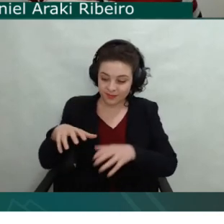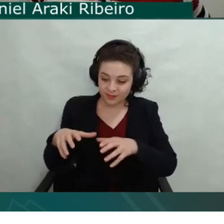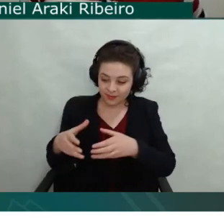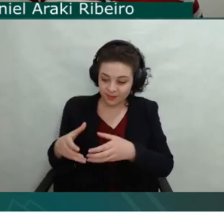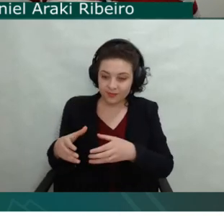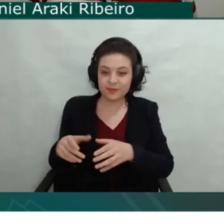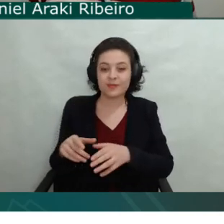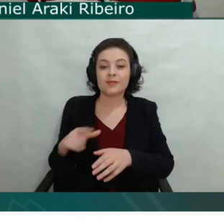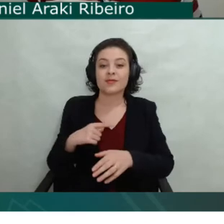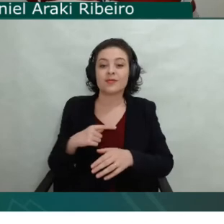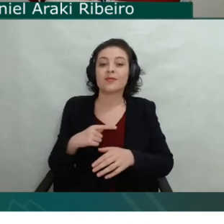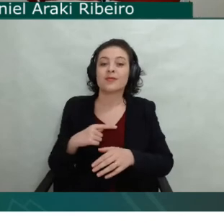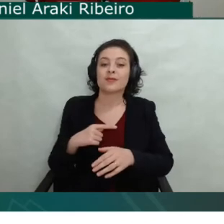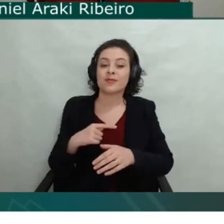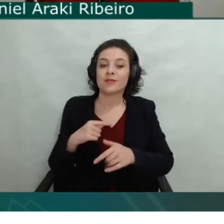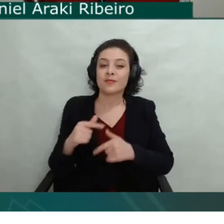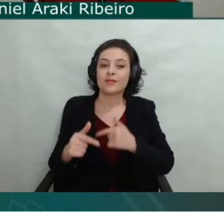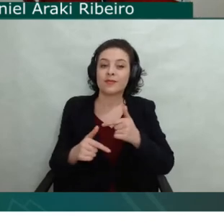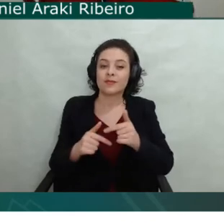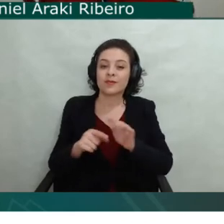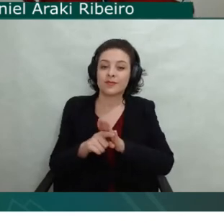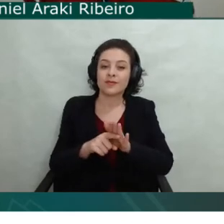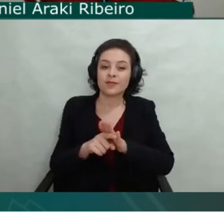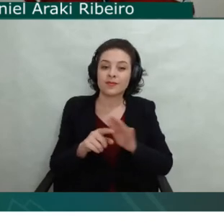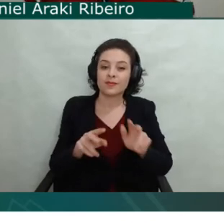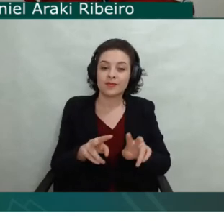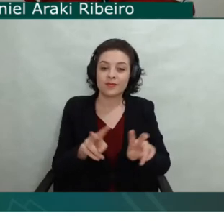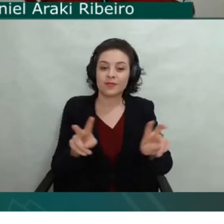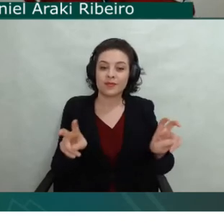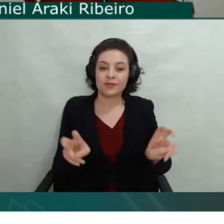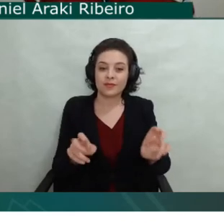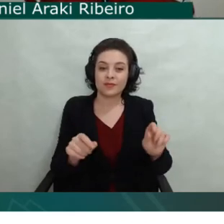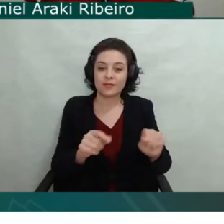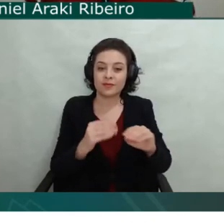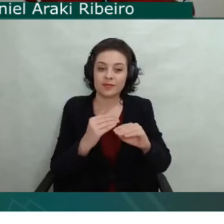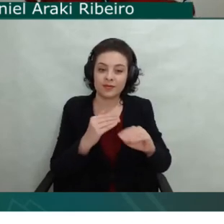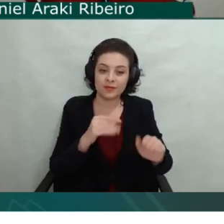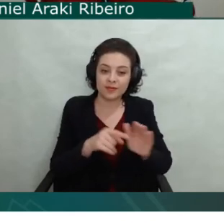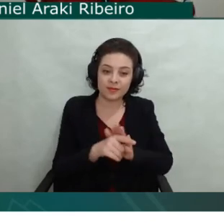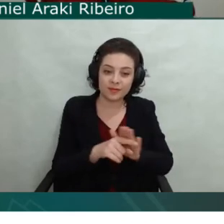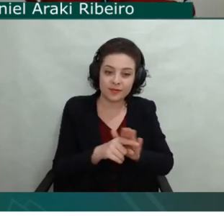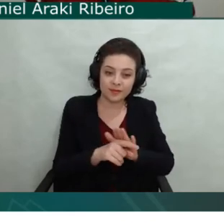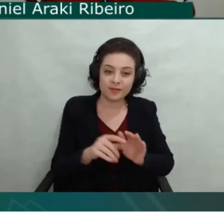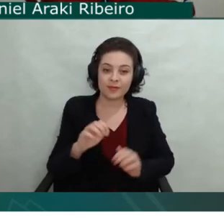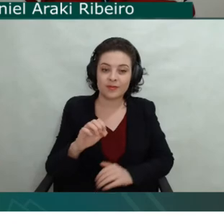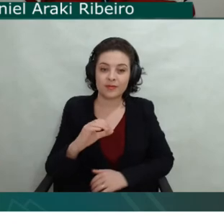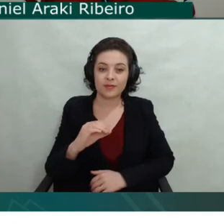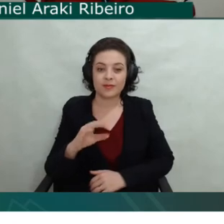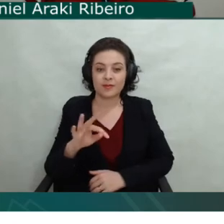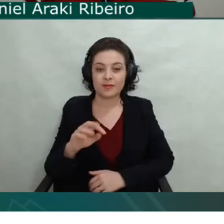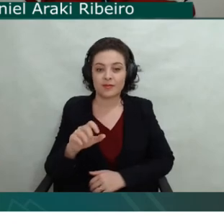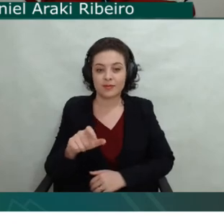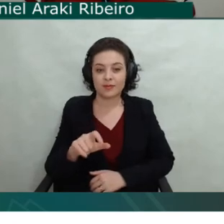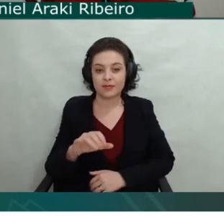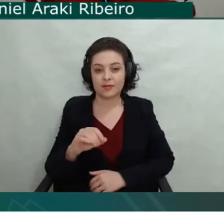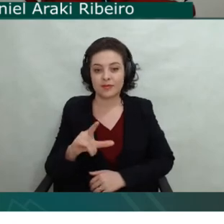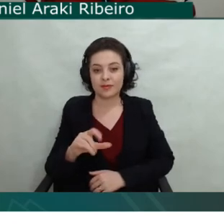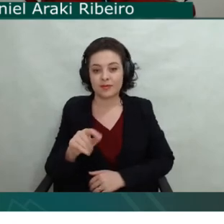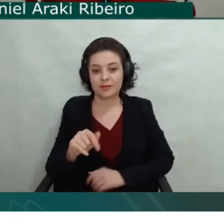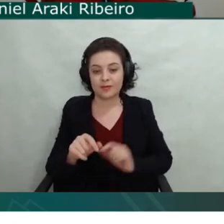que é de admirar. Ele trabalha na área da ecotoxicologia, com ênfase na poluição marinha